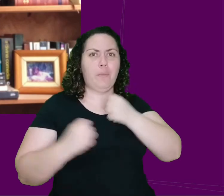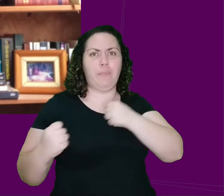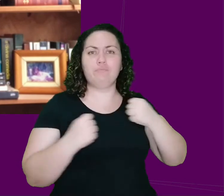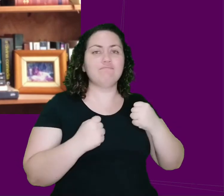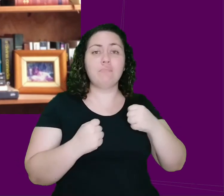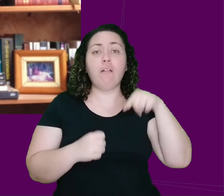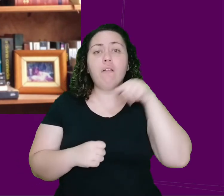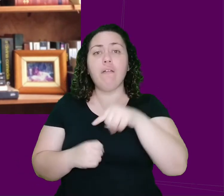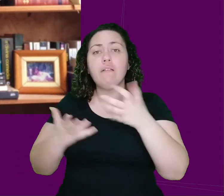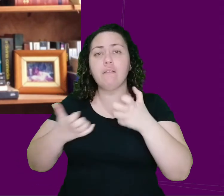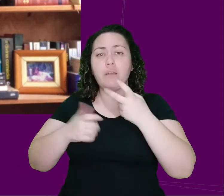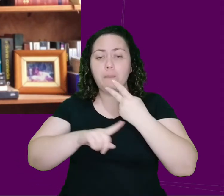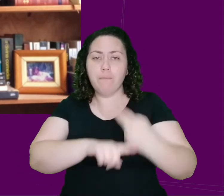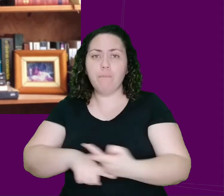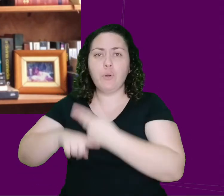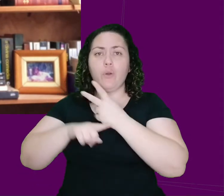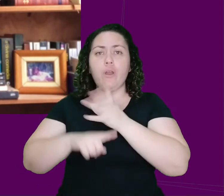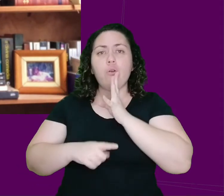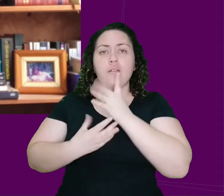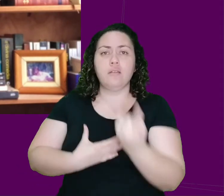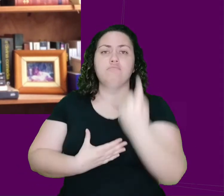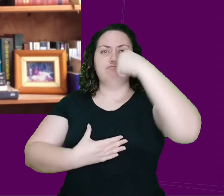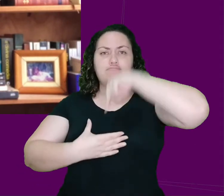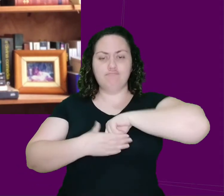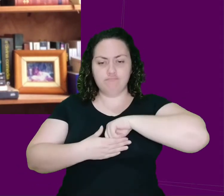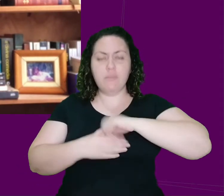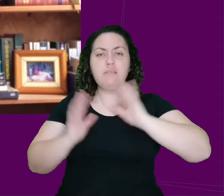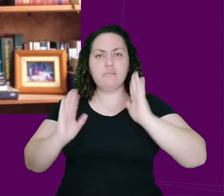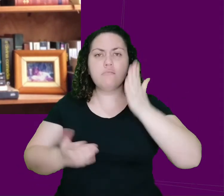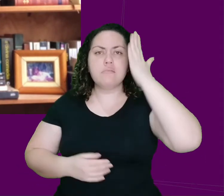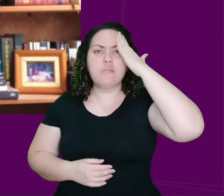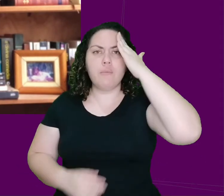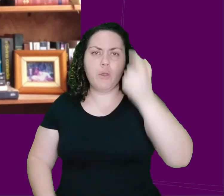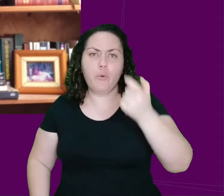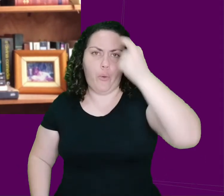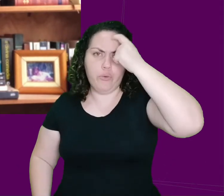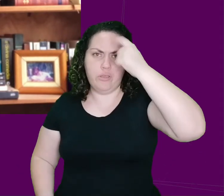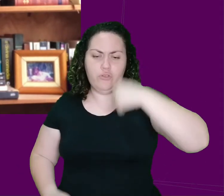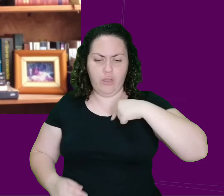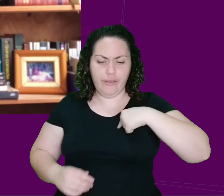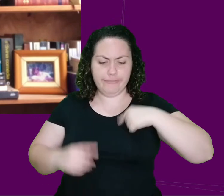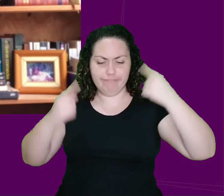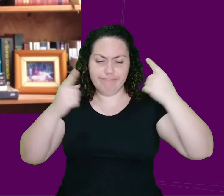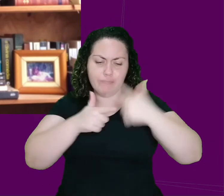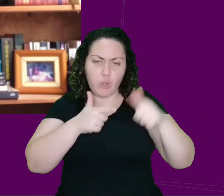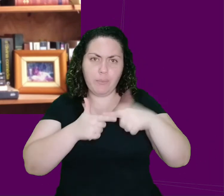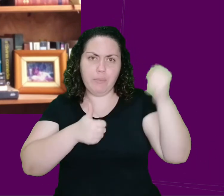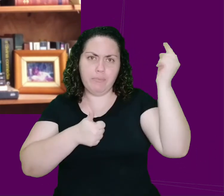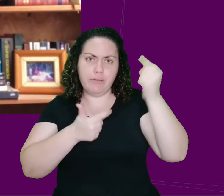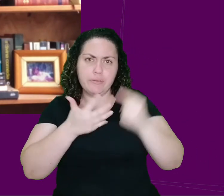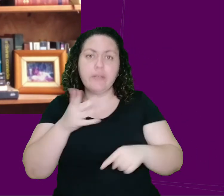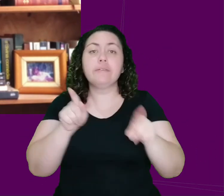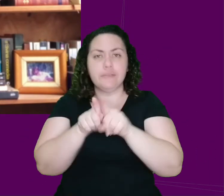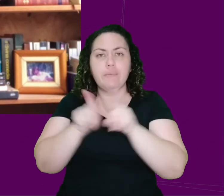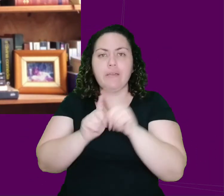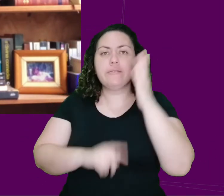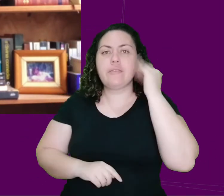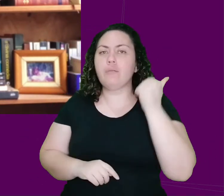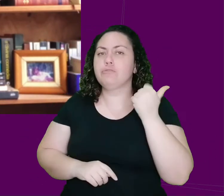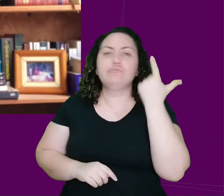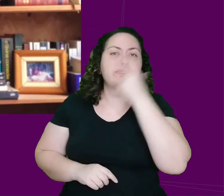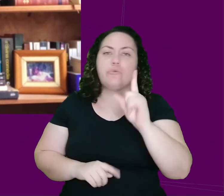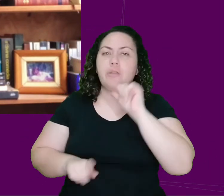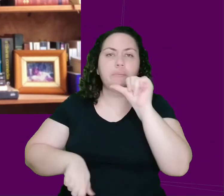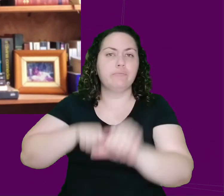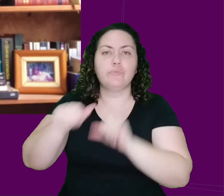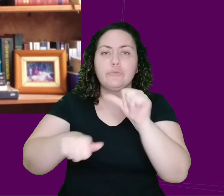em busca do conhecimento do outro e de si mesmo, consciente das suas contradições, mas também da sua incapacidade de mudar. A